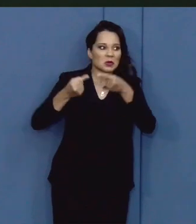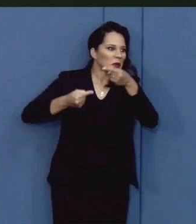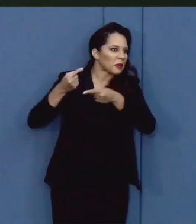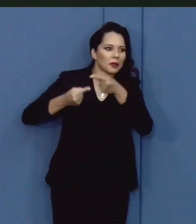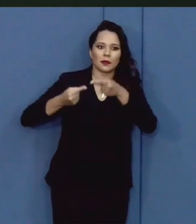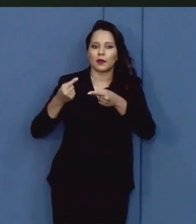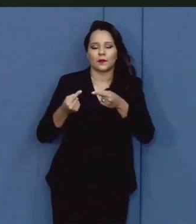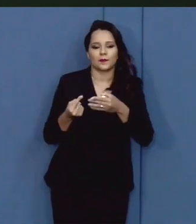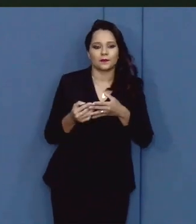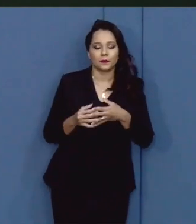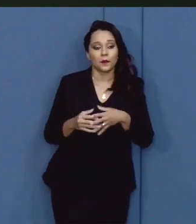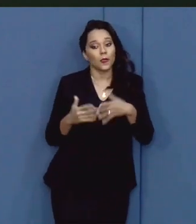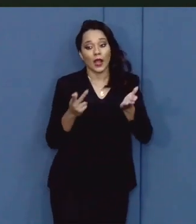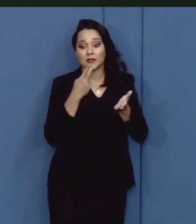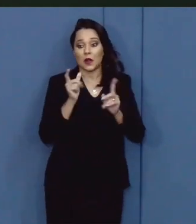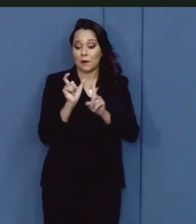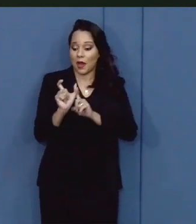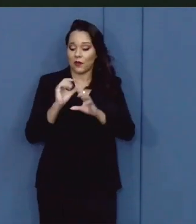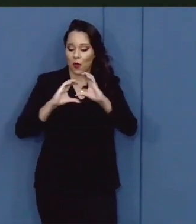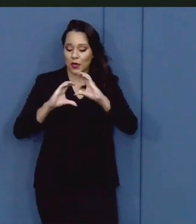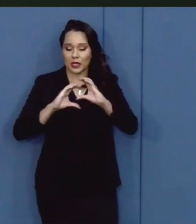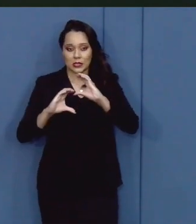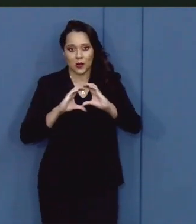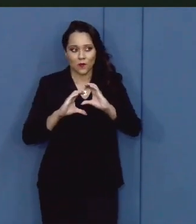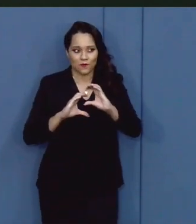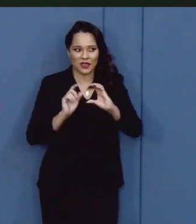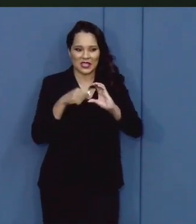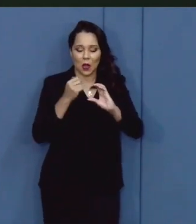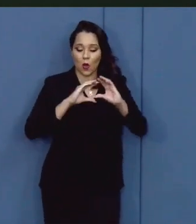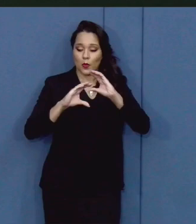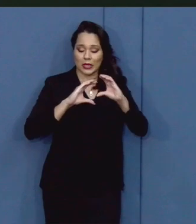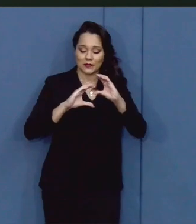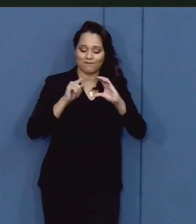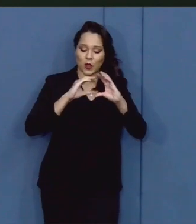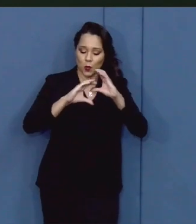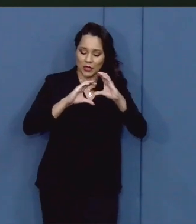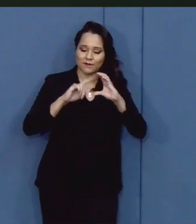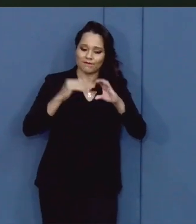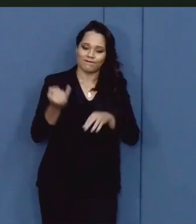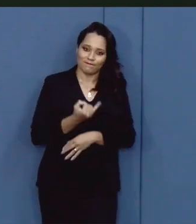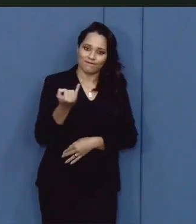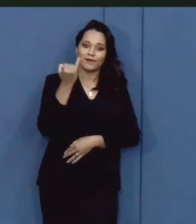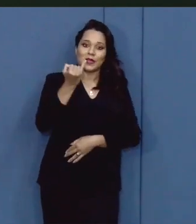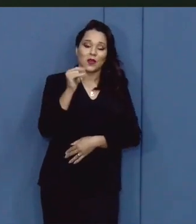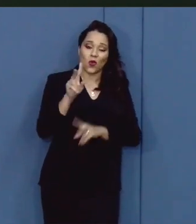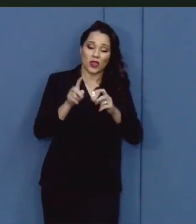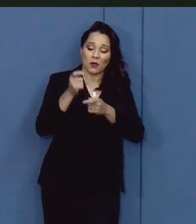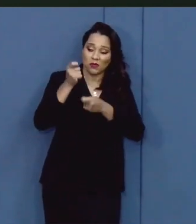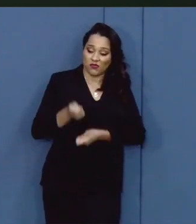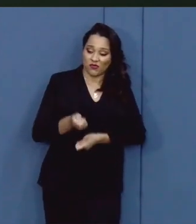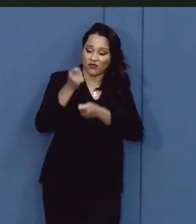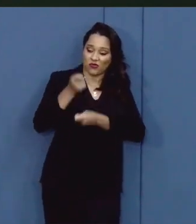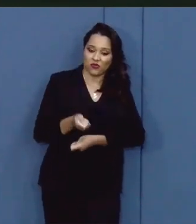né? E aí a gente. Você falou a palavra comunicação, Guilherme, e a comunicação é muito importante com relação a pesticidas,